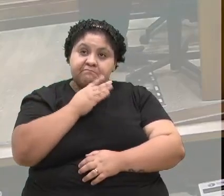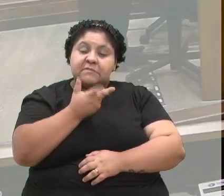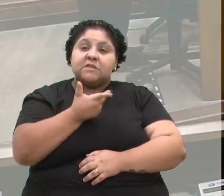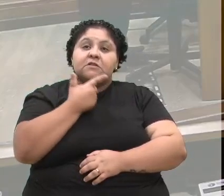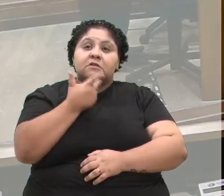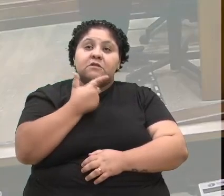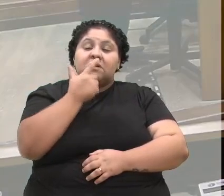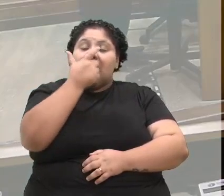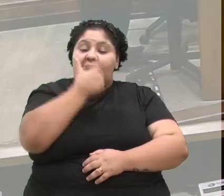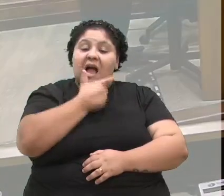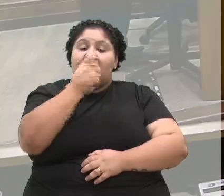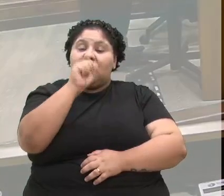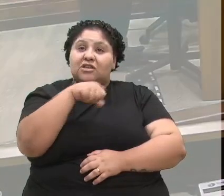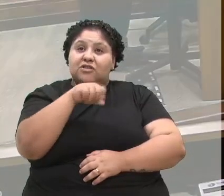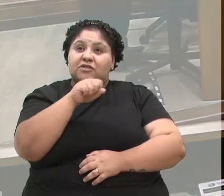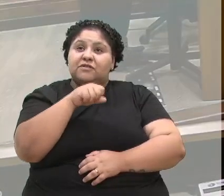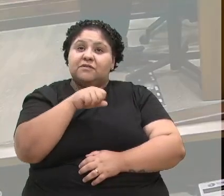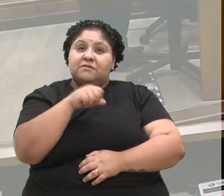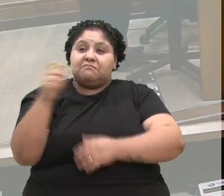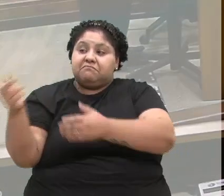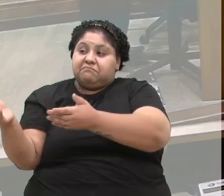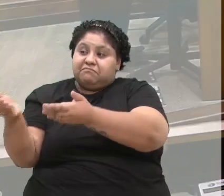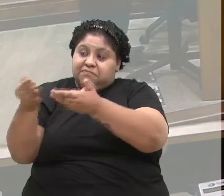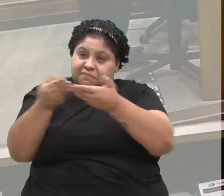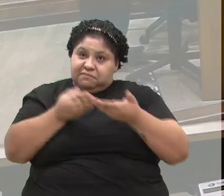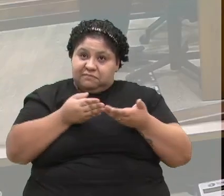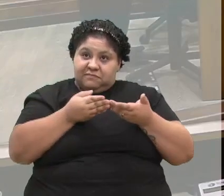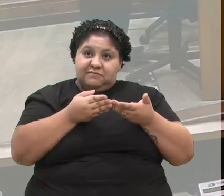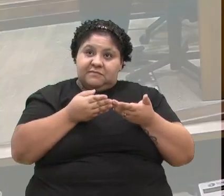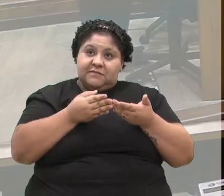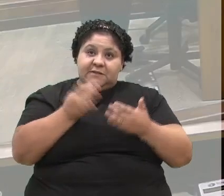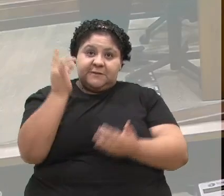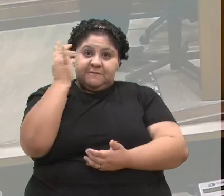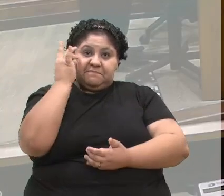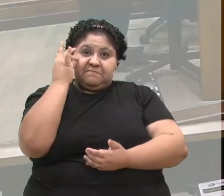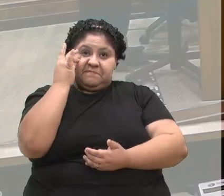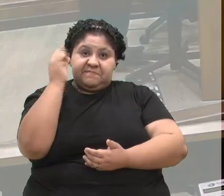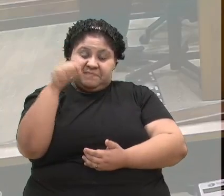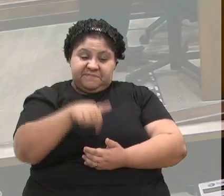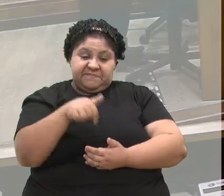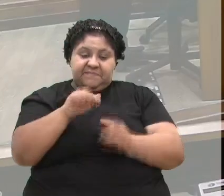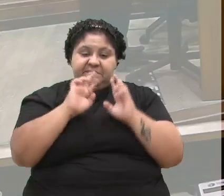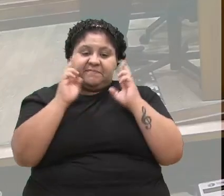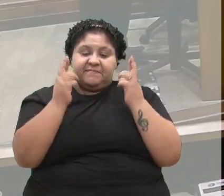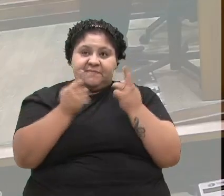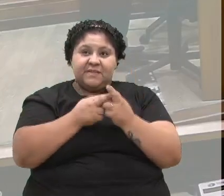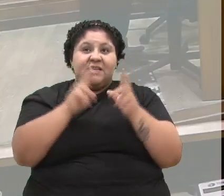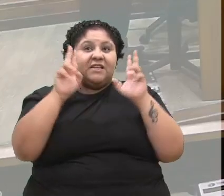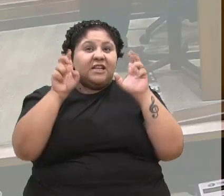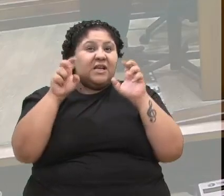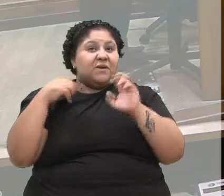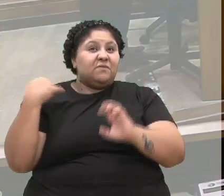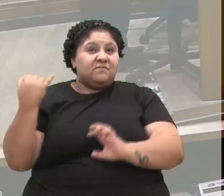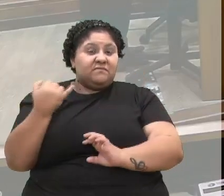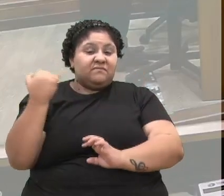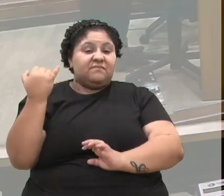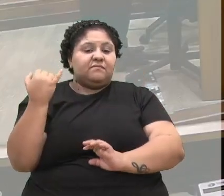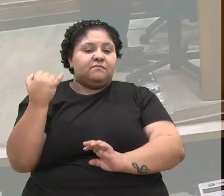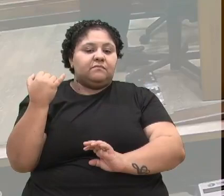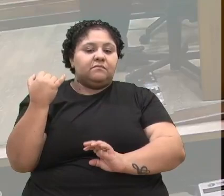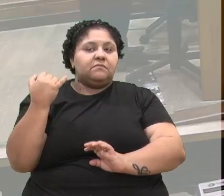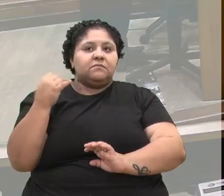que acho sim, primeiro, seja bem-vindo, né, presencialmente aqui nas sessões da Câmara, dizer que é um assunto importantíssimo e